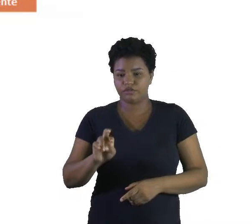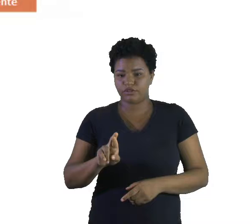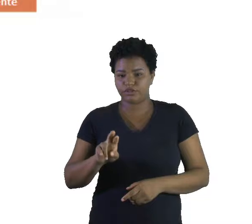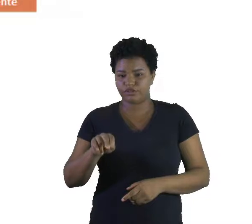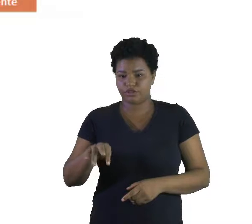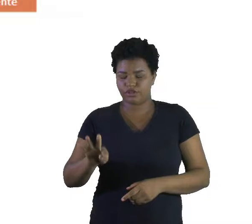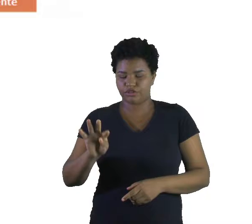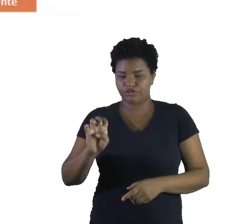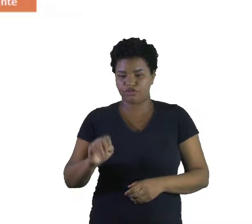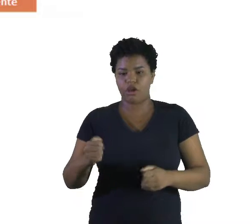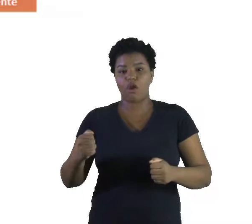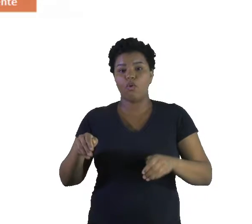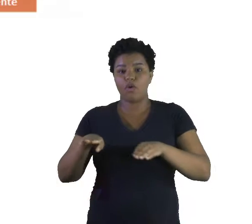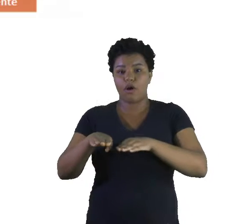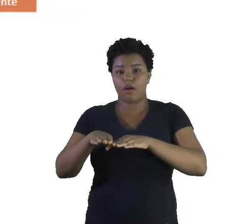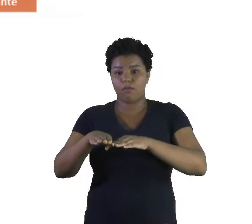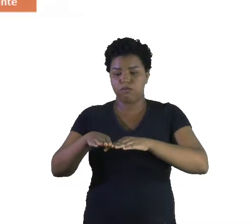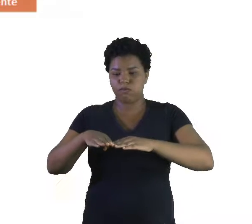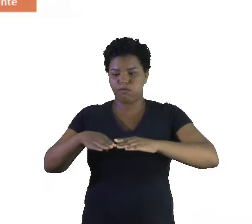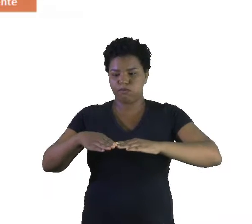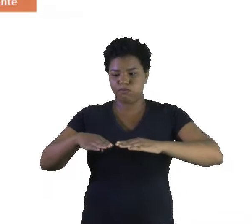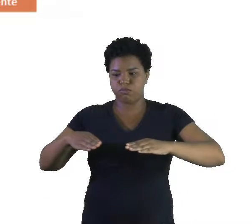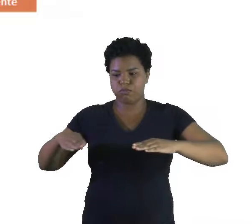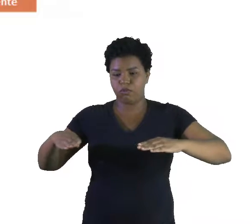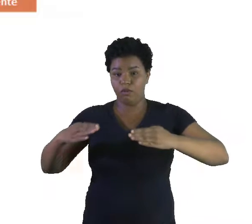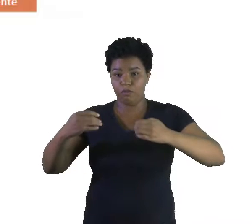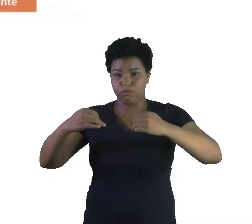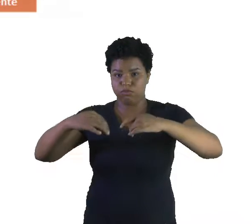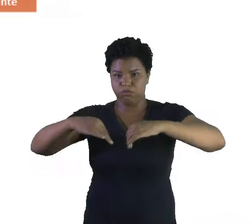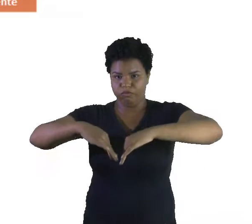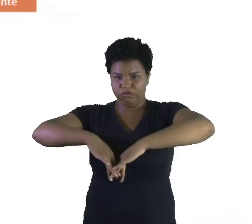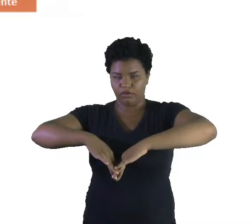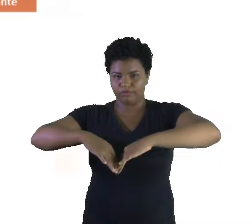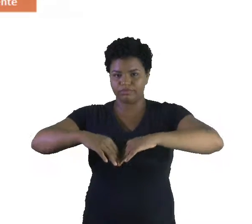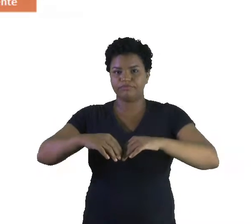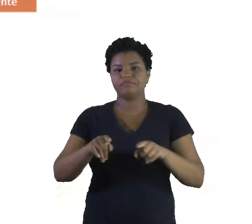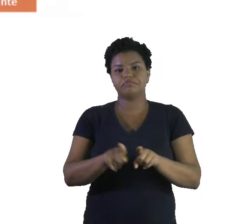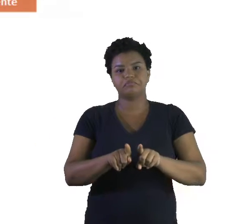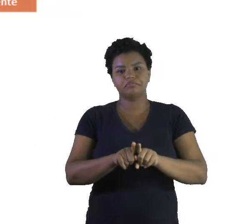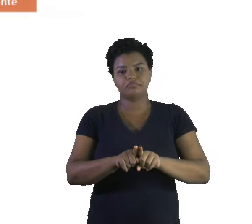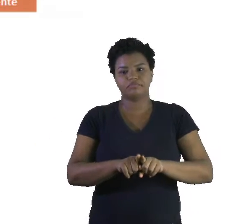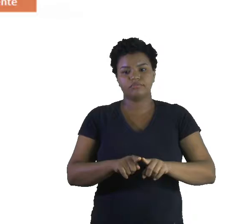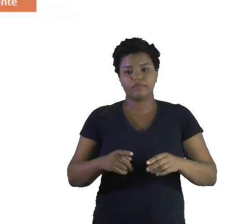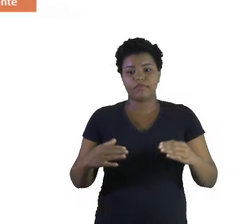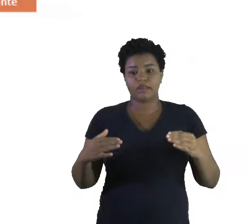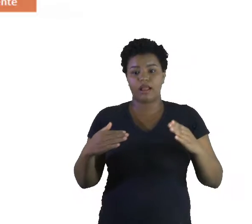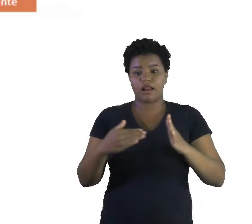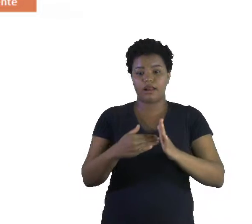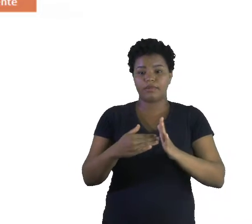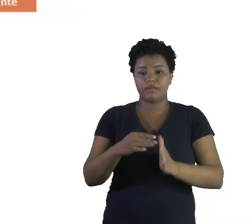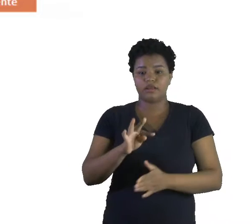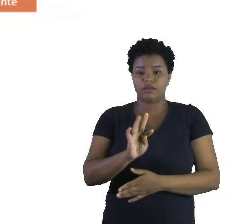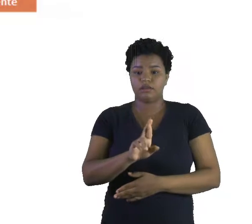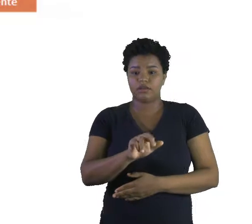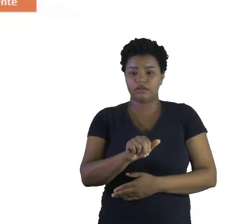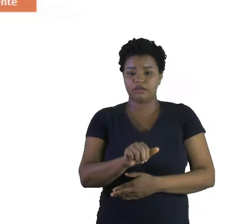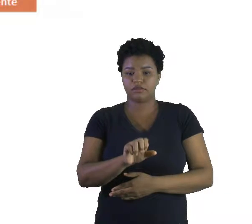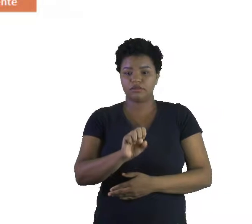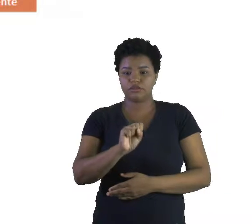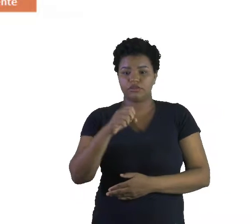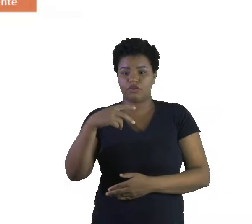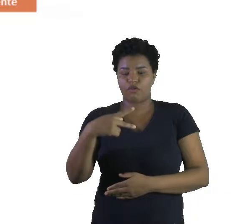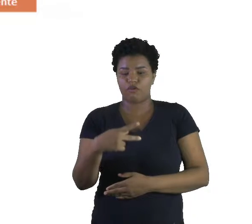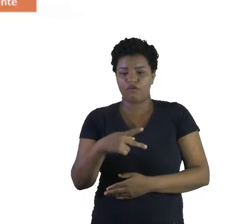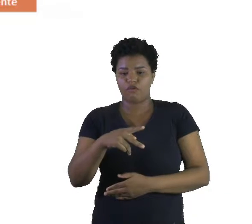se afastam, gerando uma ruptura. E há também os limites transformantes, quando as placas